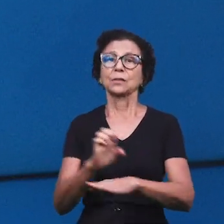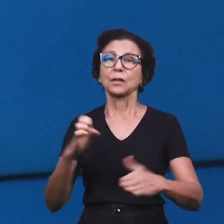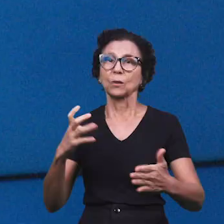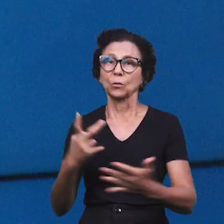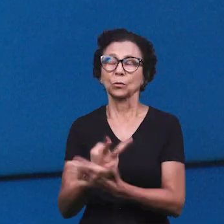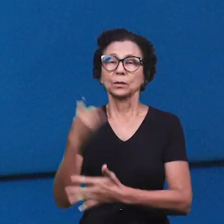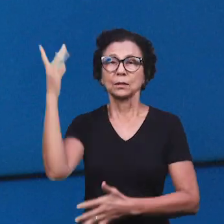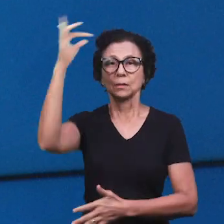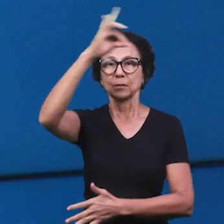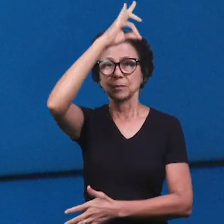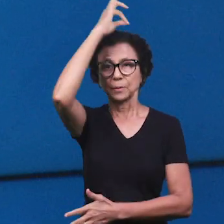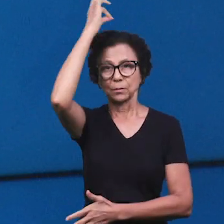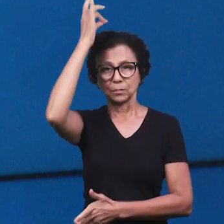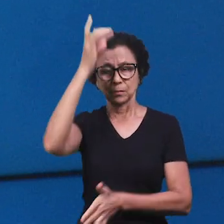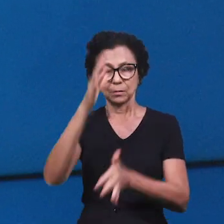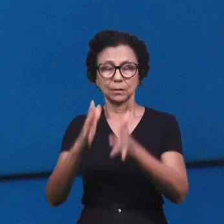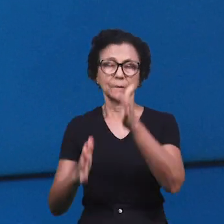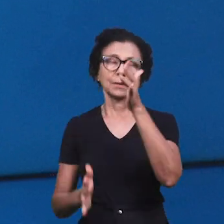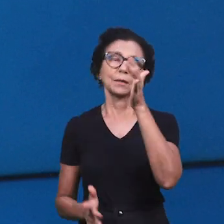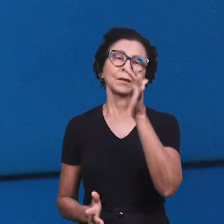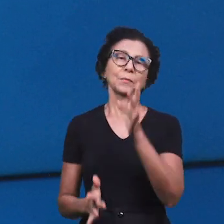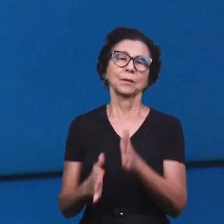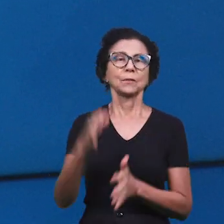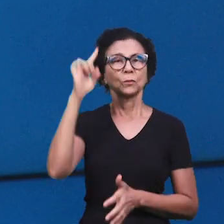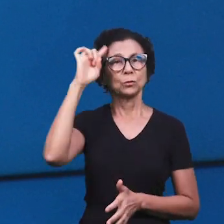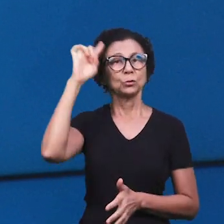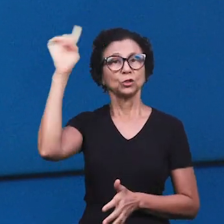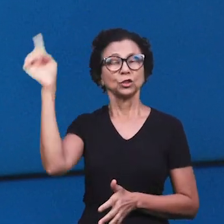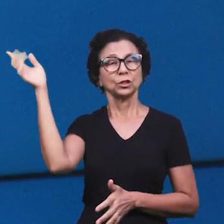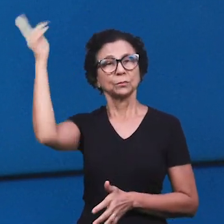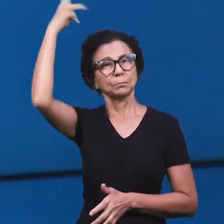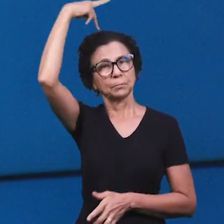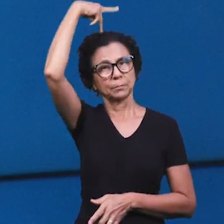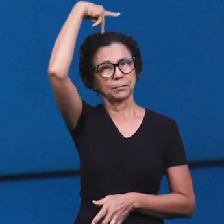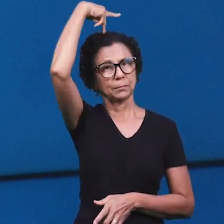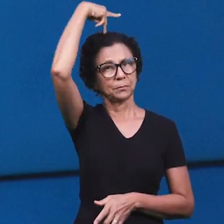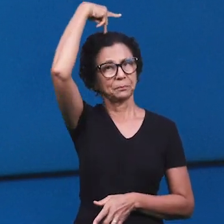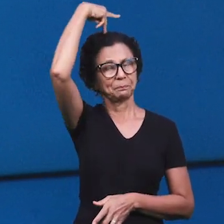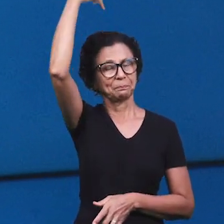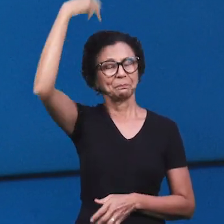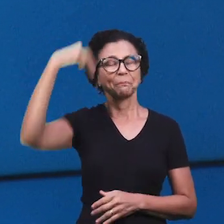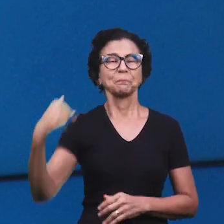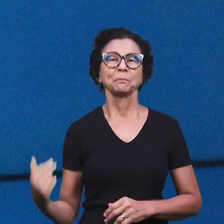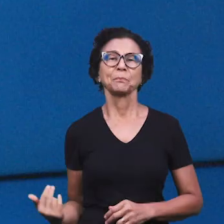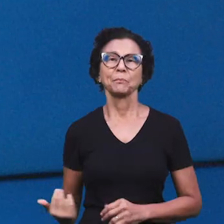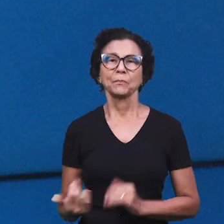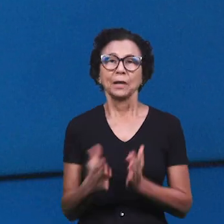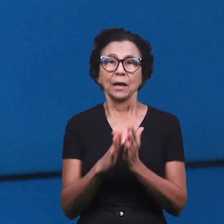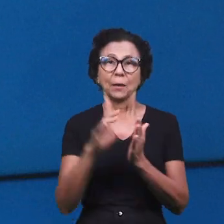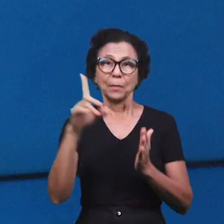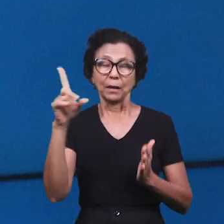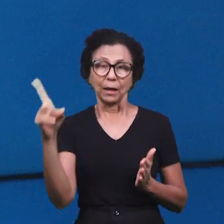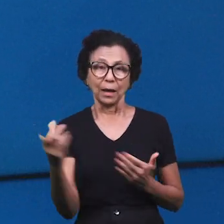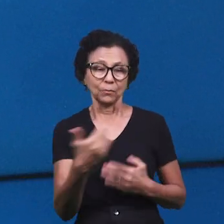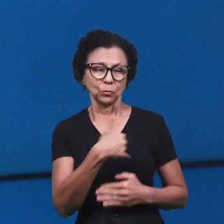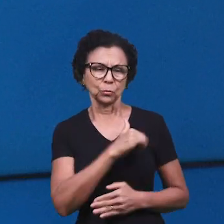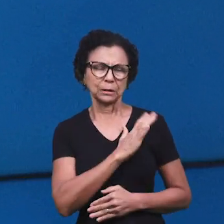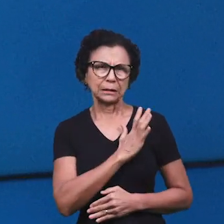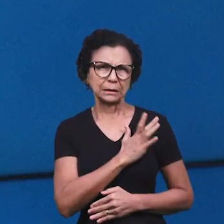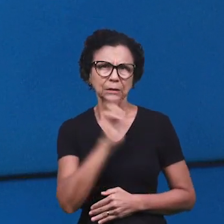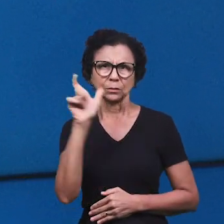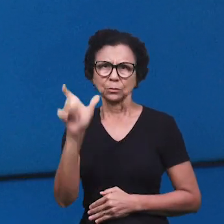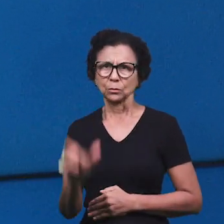derramamento do Espírito Santo sobre a igreja no dia de Pentecostes. E a palavra estava no coração dos